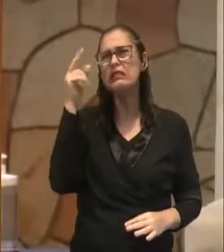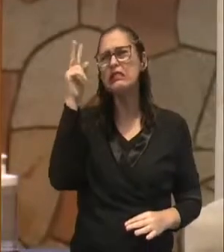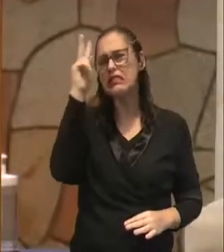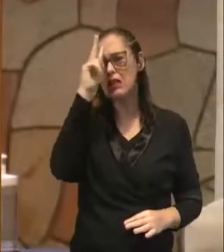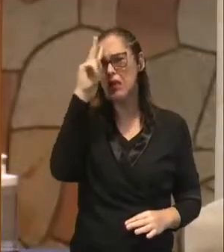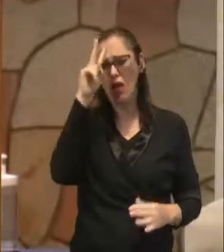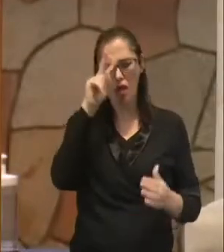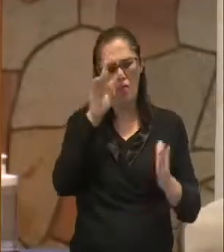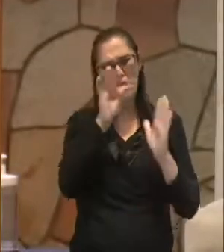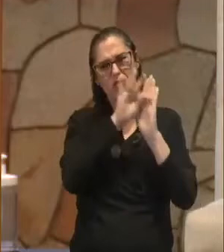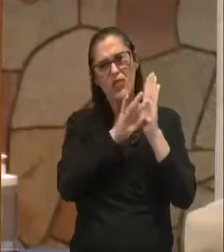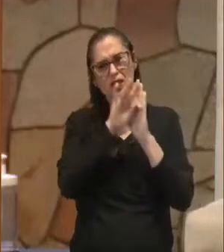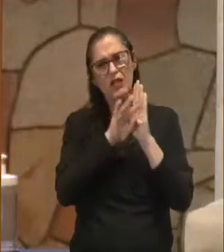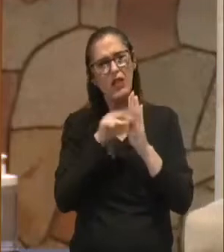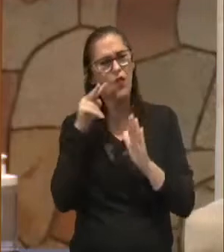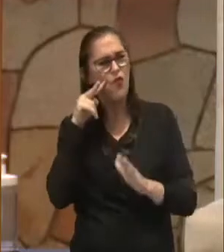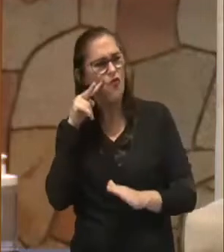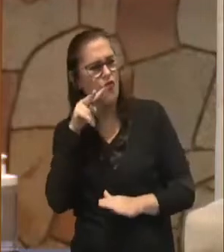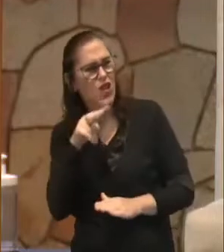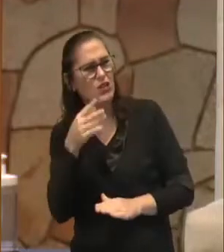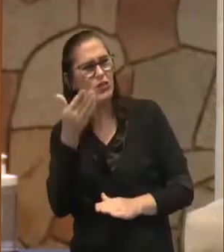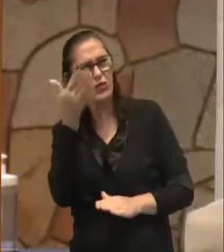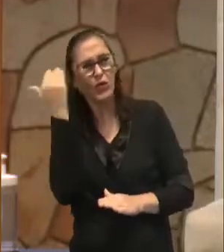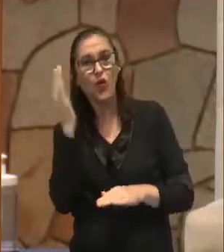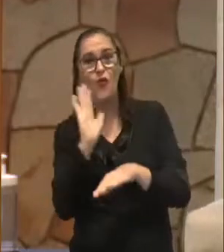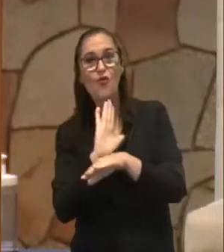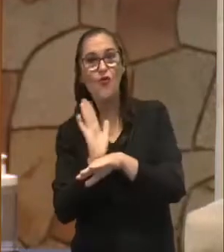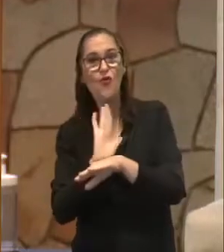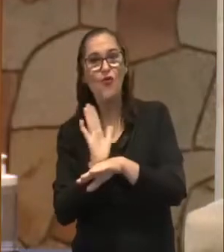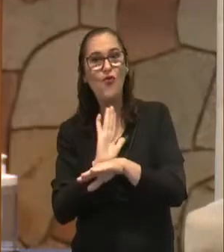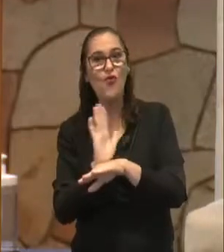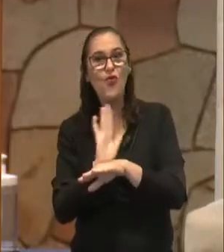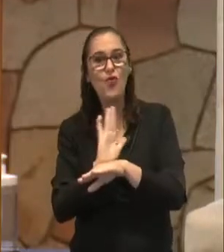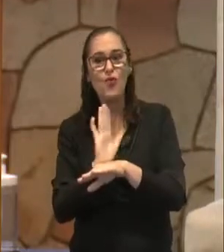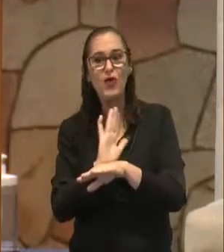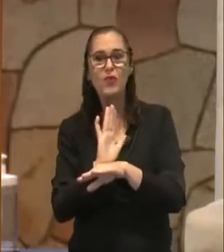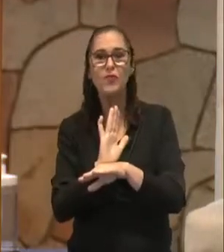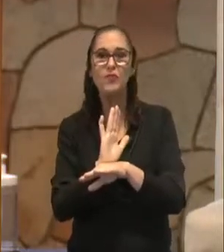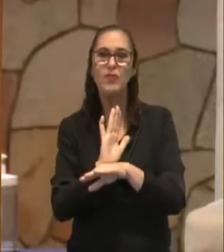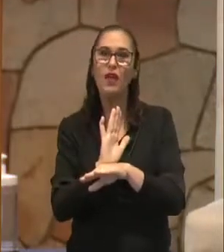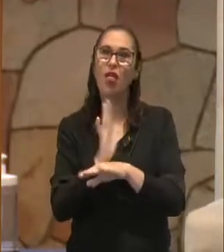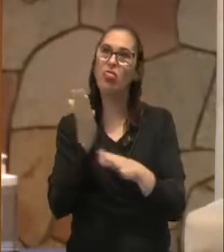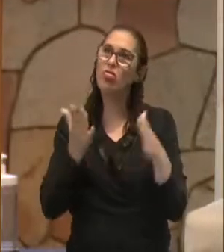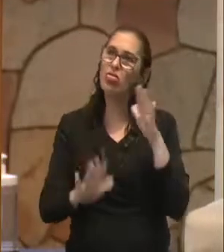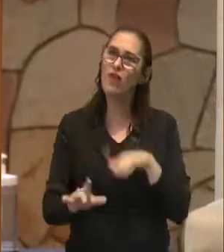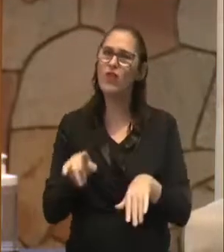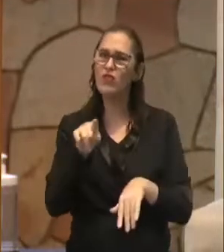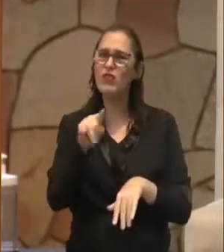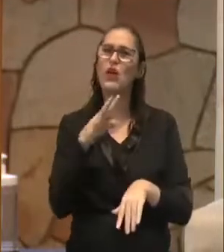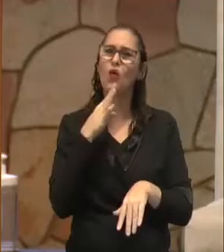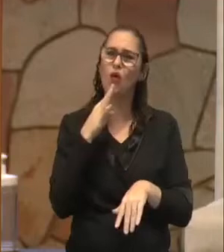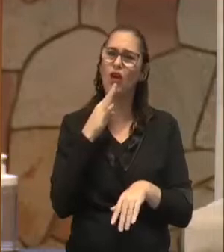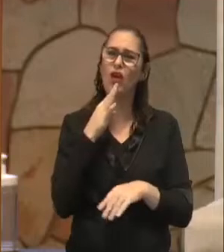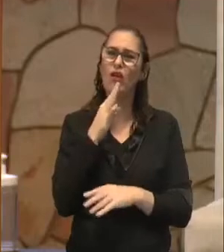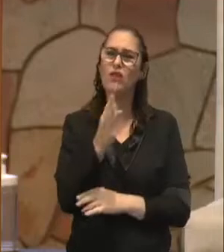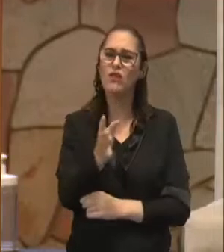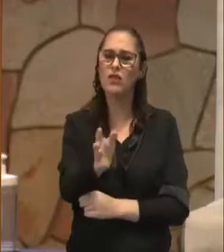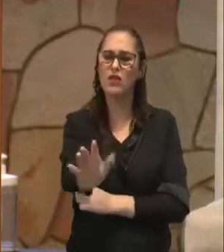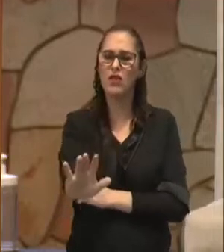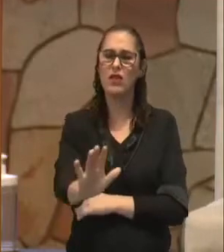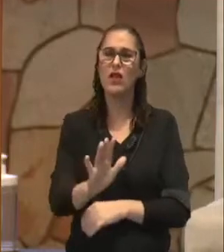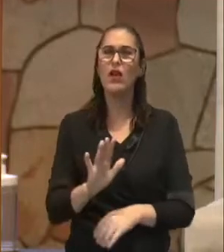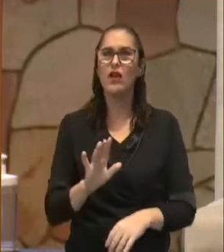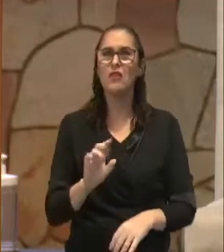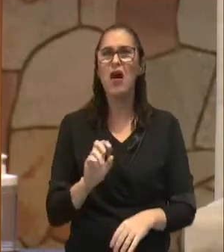lembro dessa cena. É uma cena marcante de um filme que talvez você conheça. Eu creio